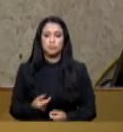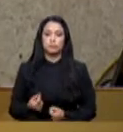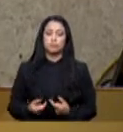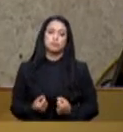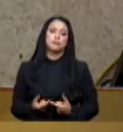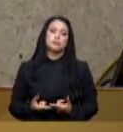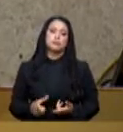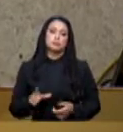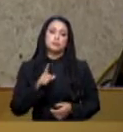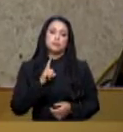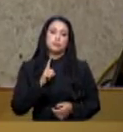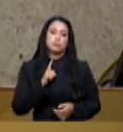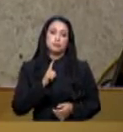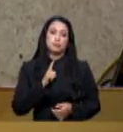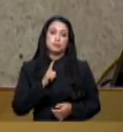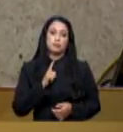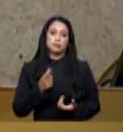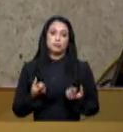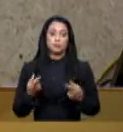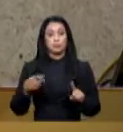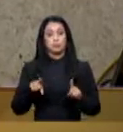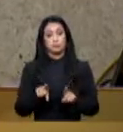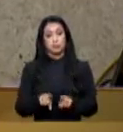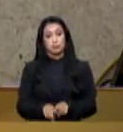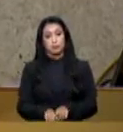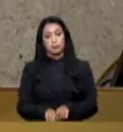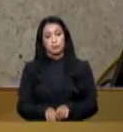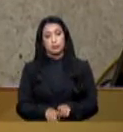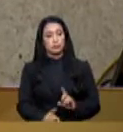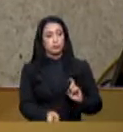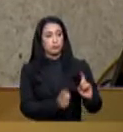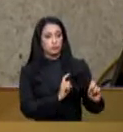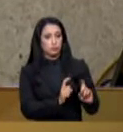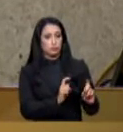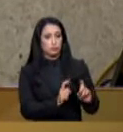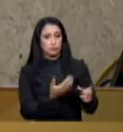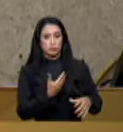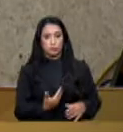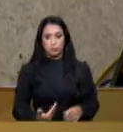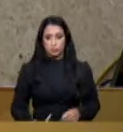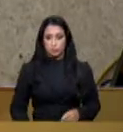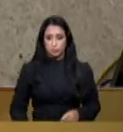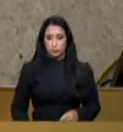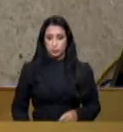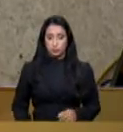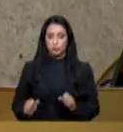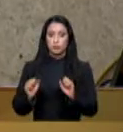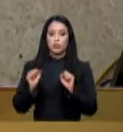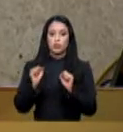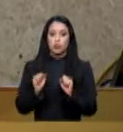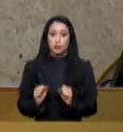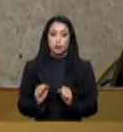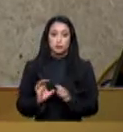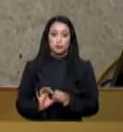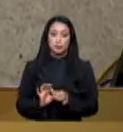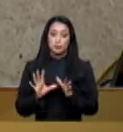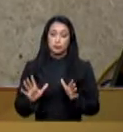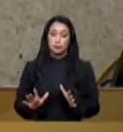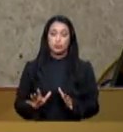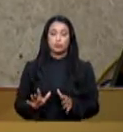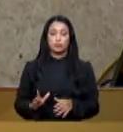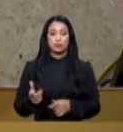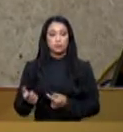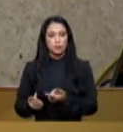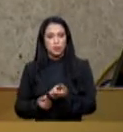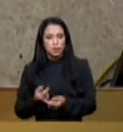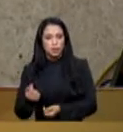e viabilidade dos vínculos de parceria entre a administração pública, com o poder concedente e os agentes